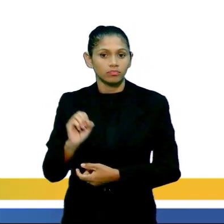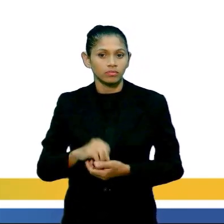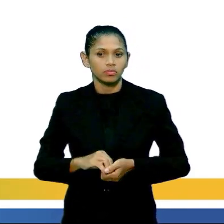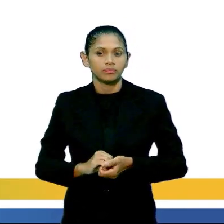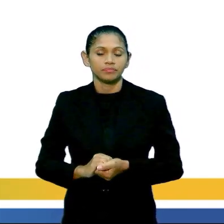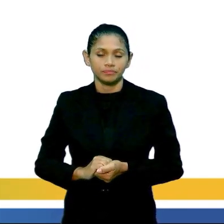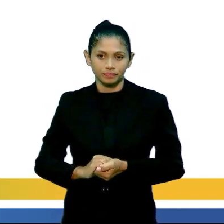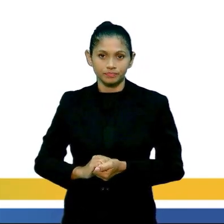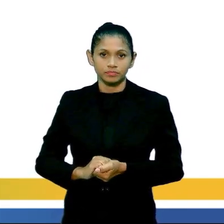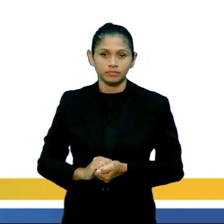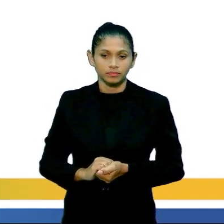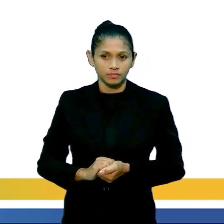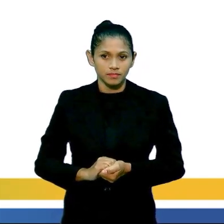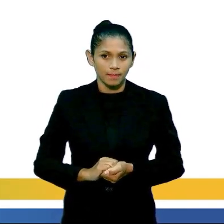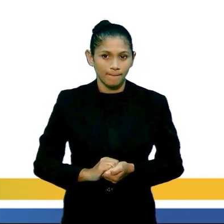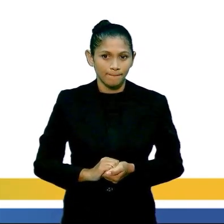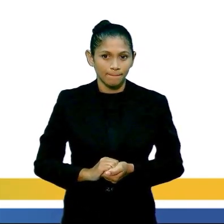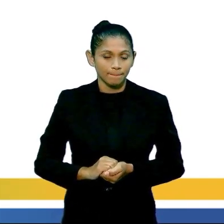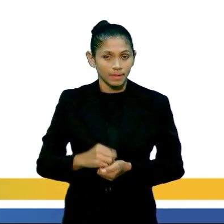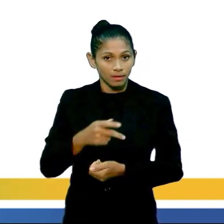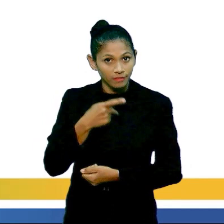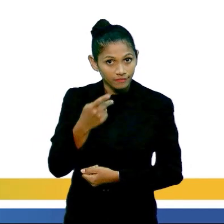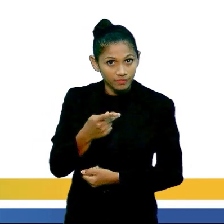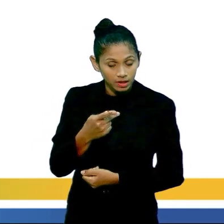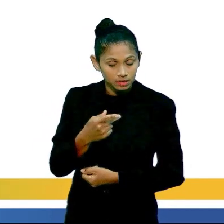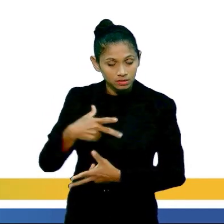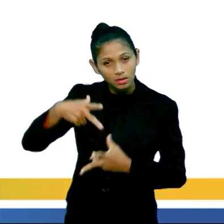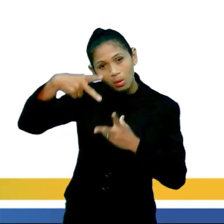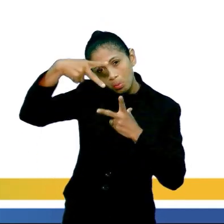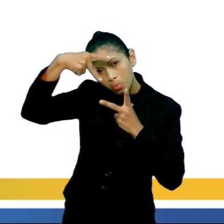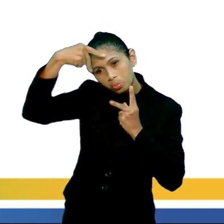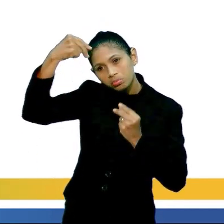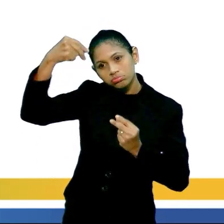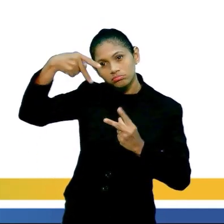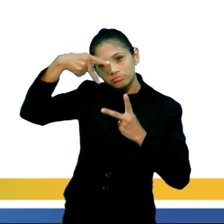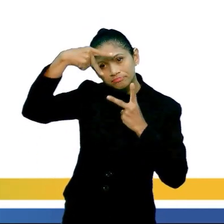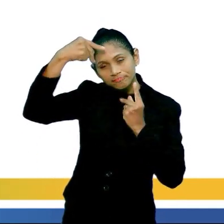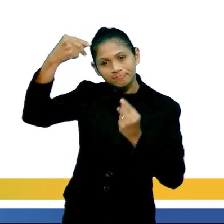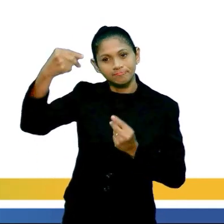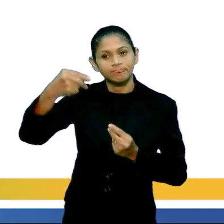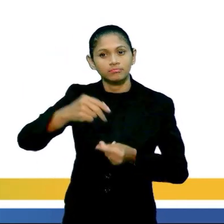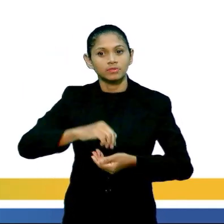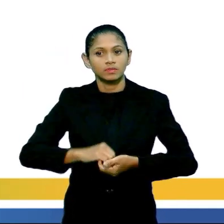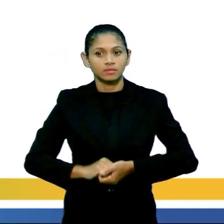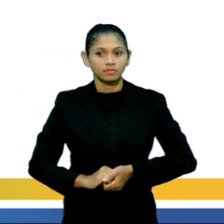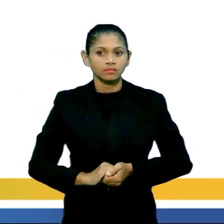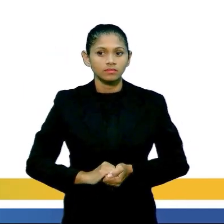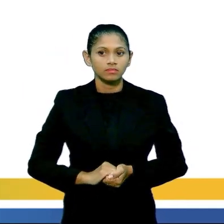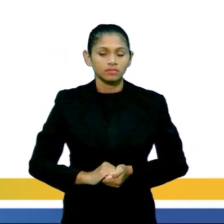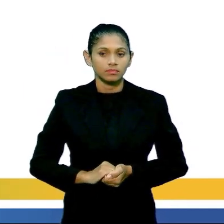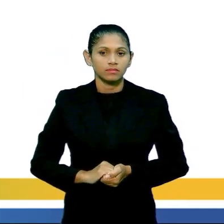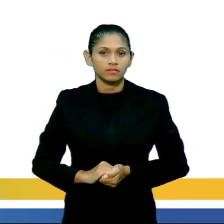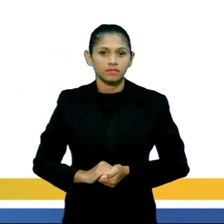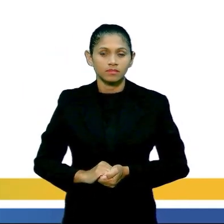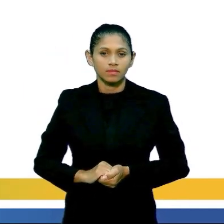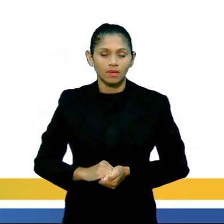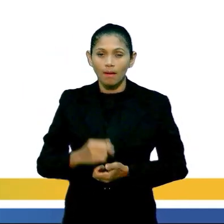dizendo ó, que o eu lírico, ou seja, aquele que está falando, né, aquele que está declamando, ele se compara à